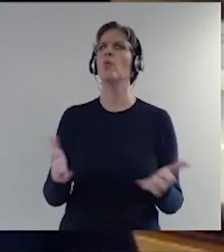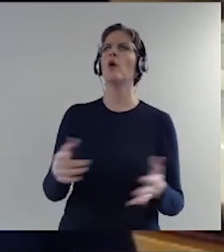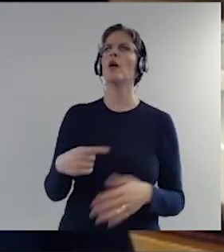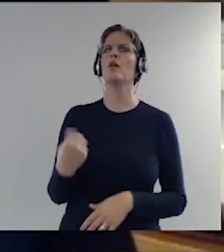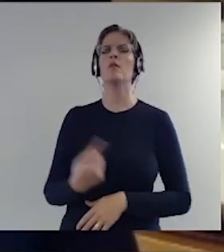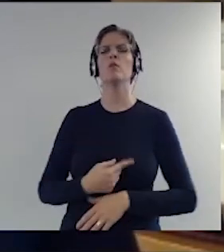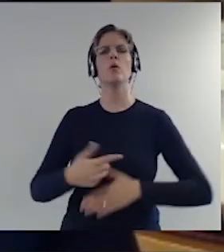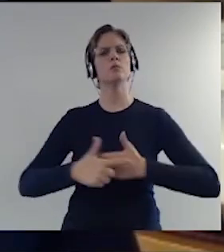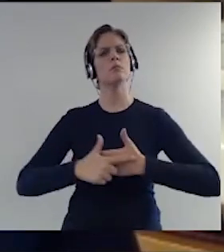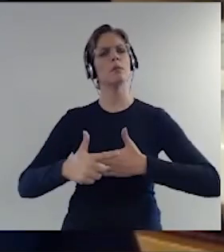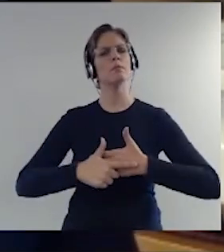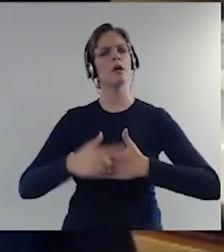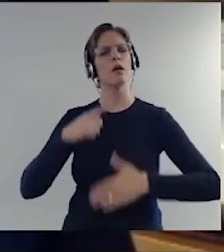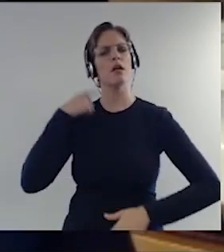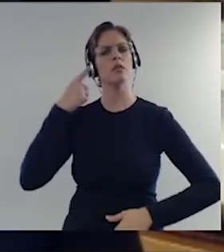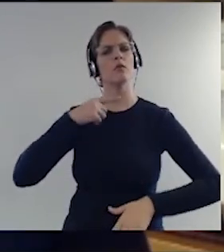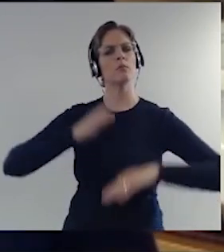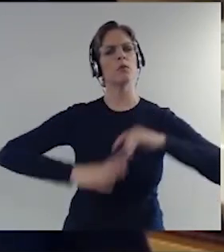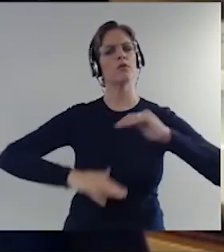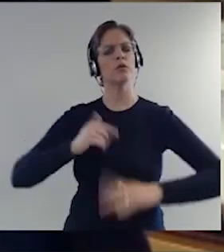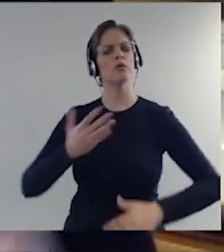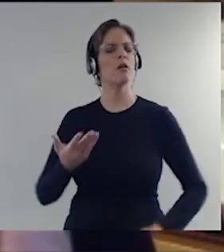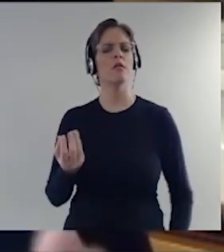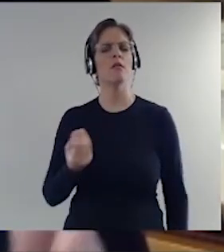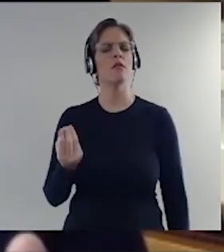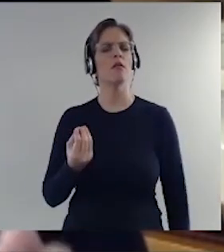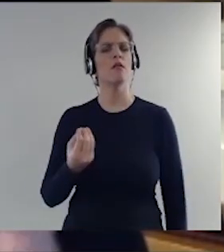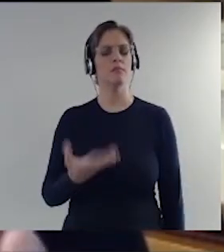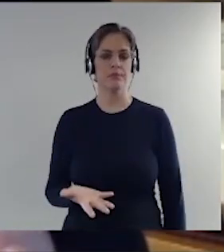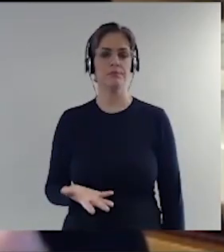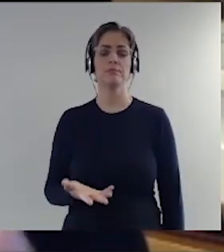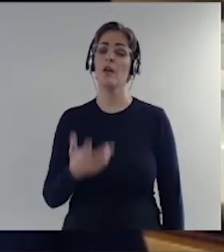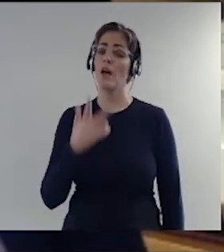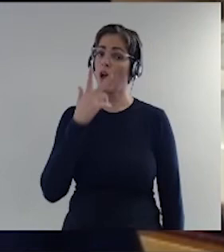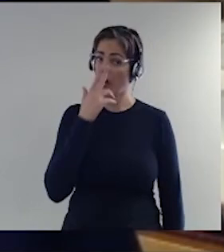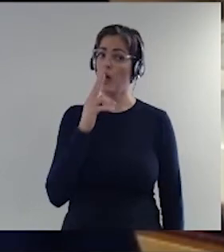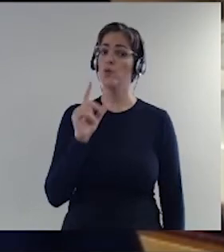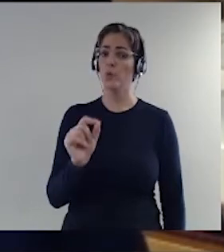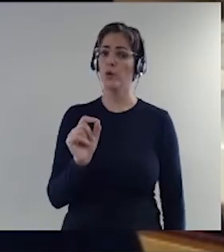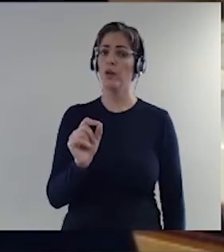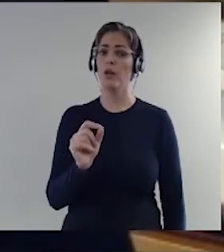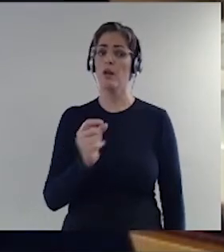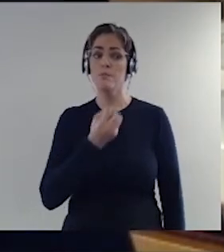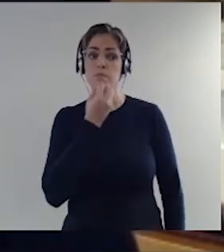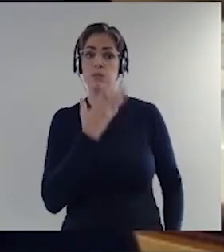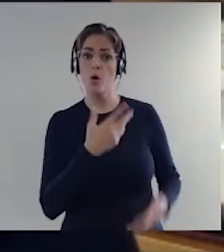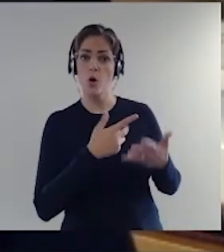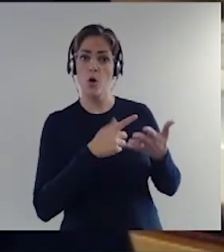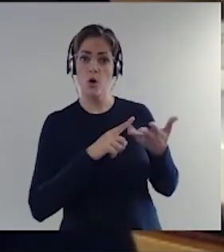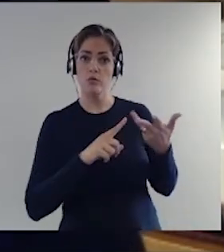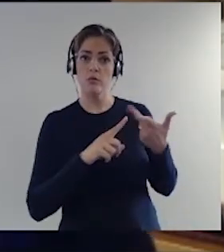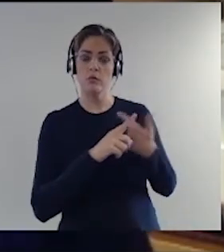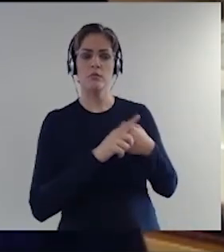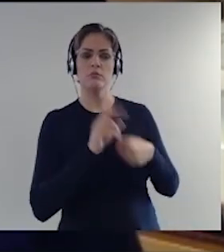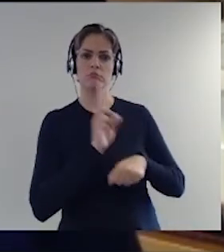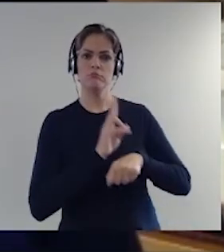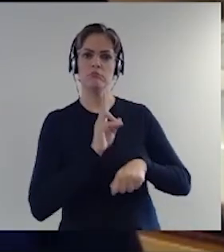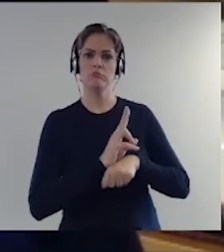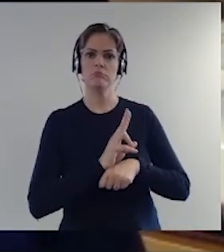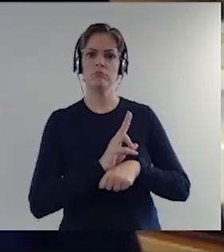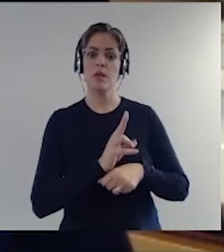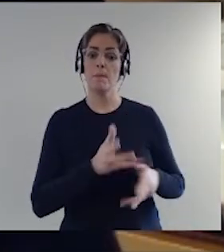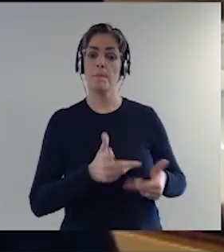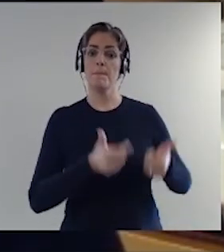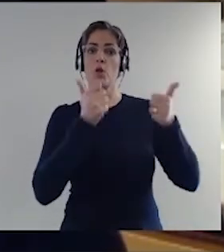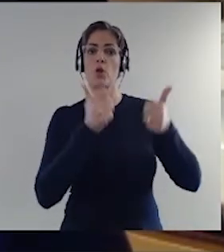papel como profissionais do direito? Bom, acho eu, defender o que nós já temos de bom, aperfeiçoar, sim, revogar,